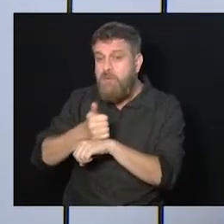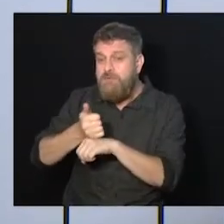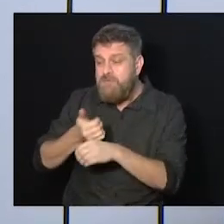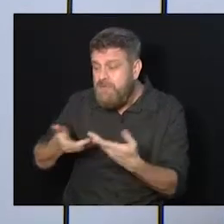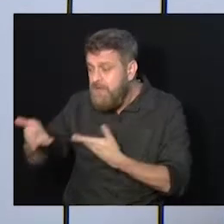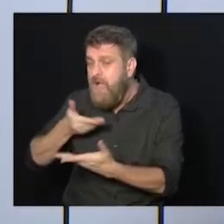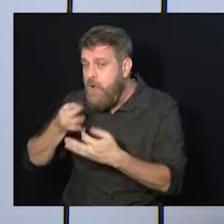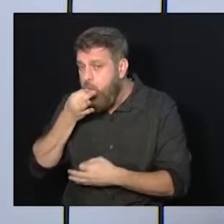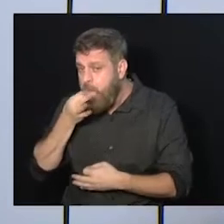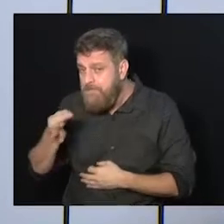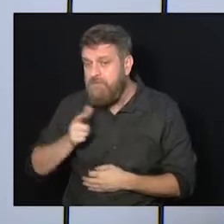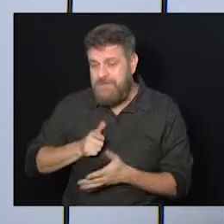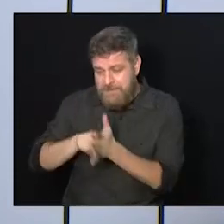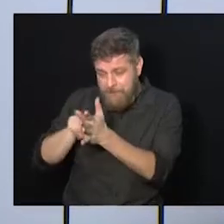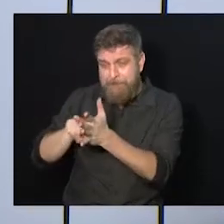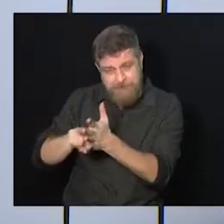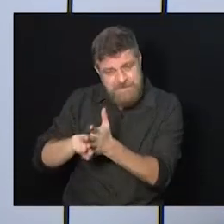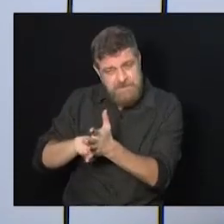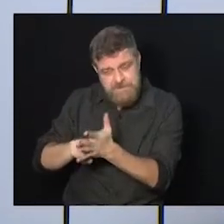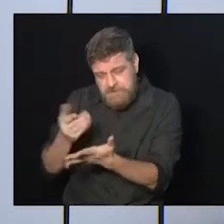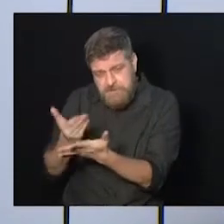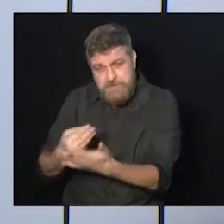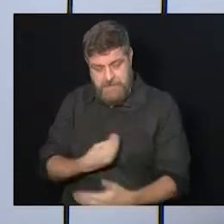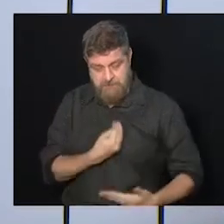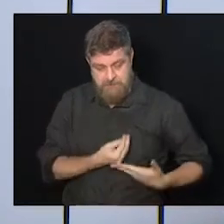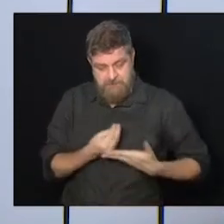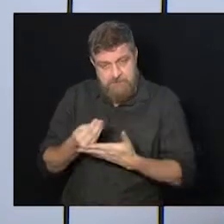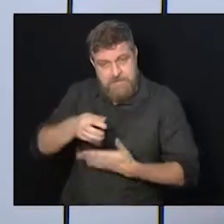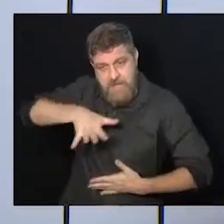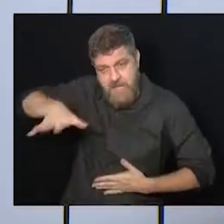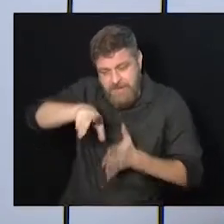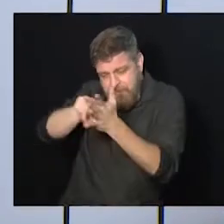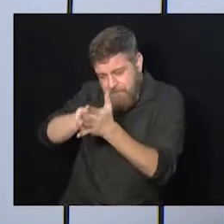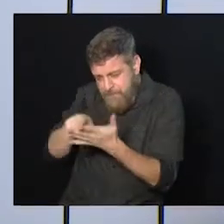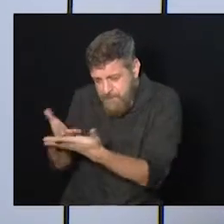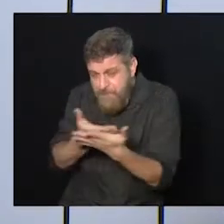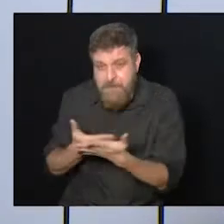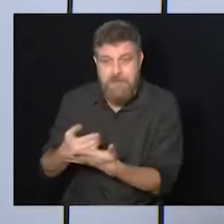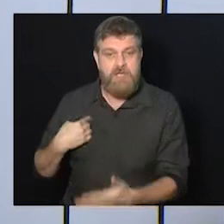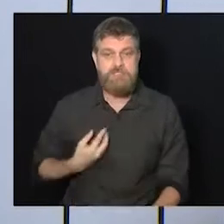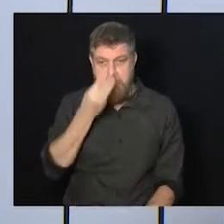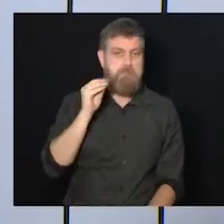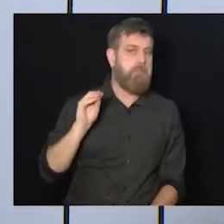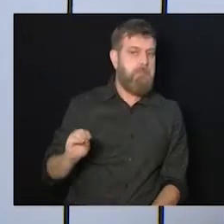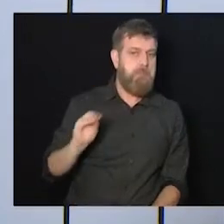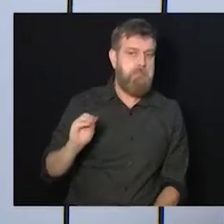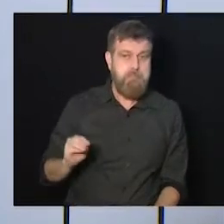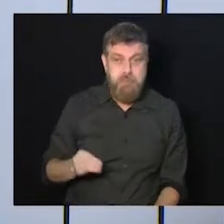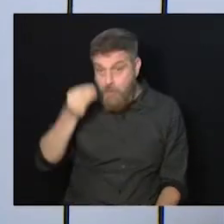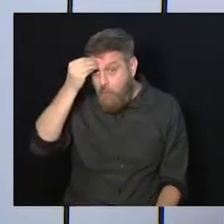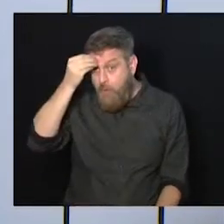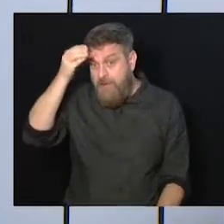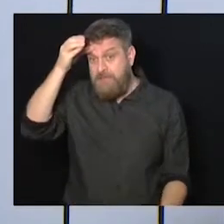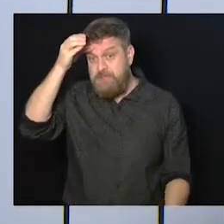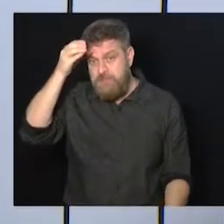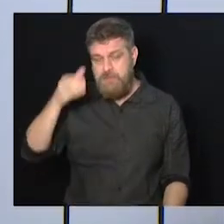Existem pesquisadores, cientistas que dedicam a sua vida a estudar isso. E a gente não pode ignorar esse conhecimento. Eu